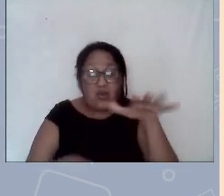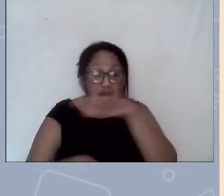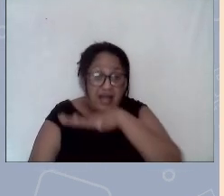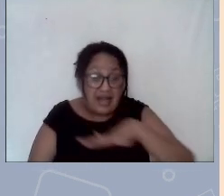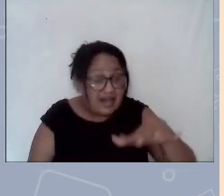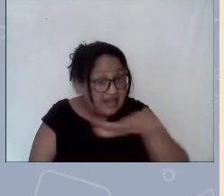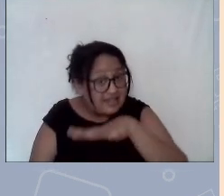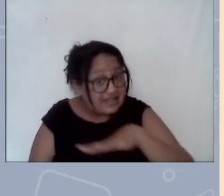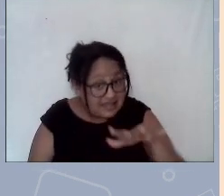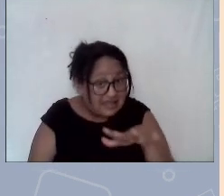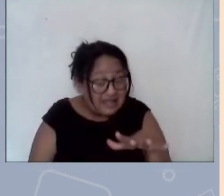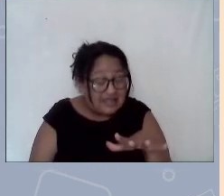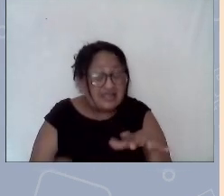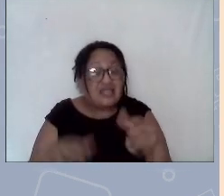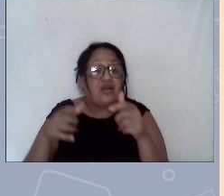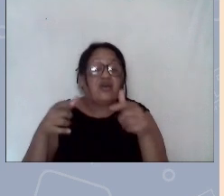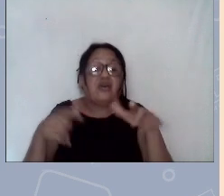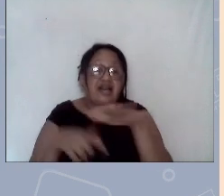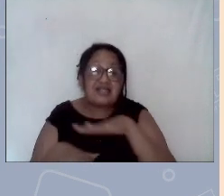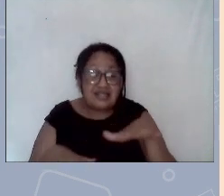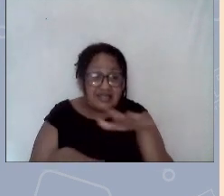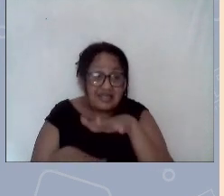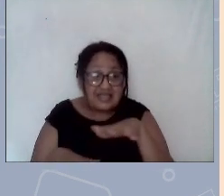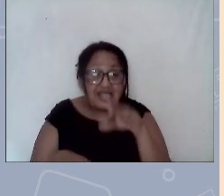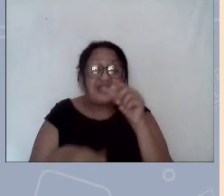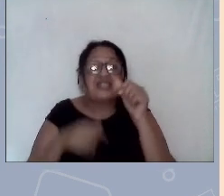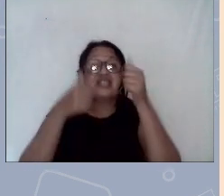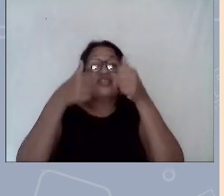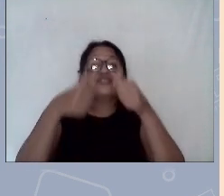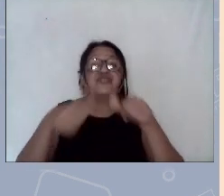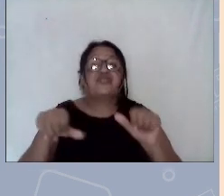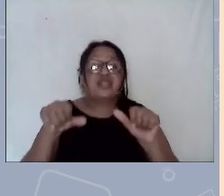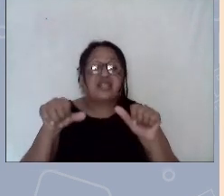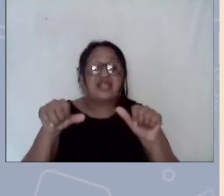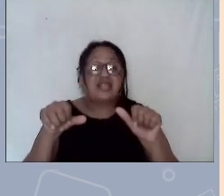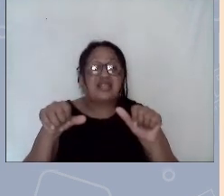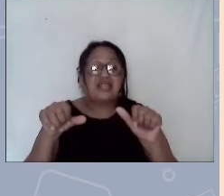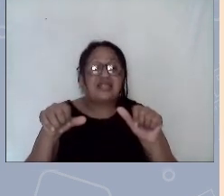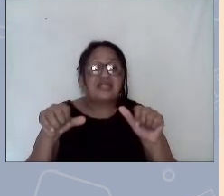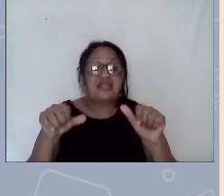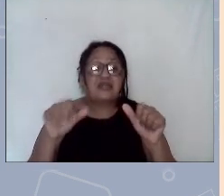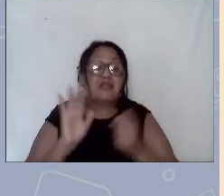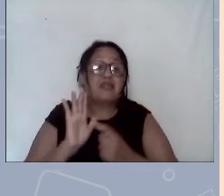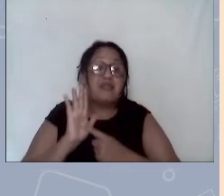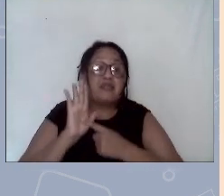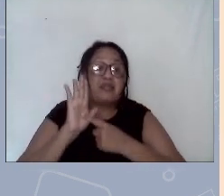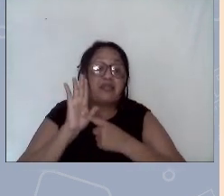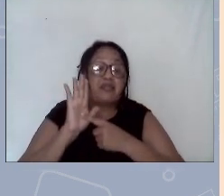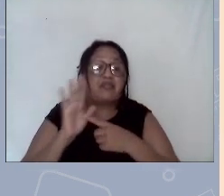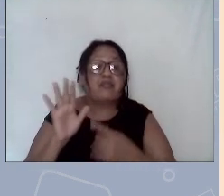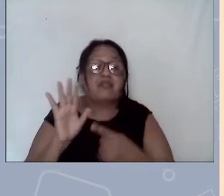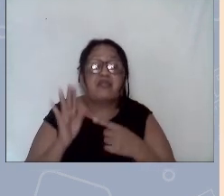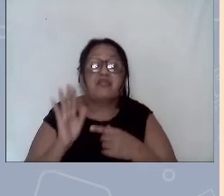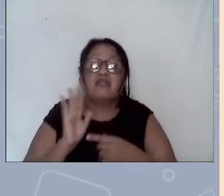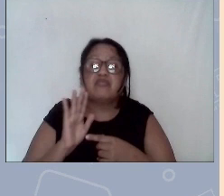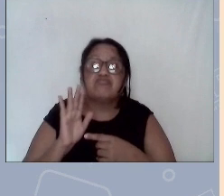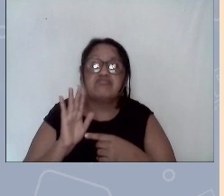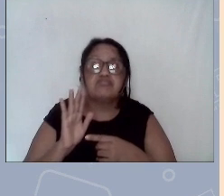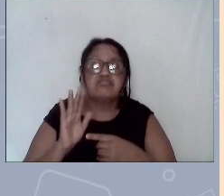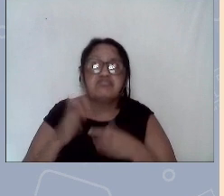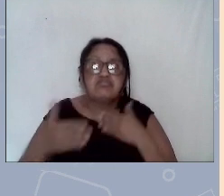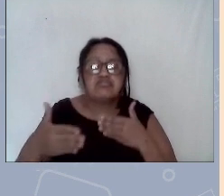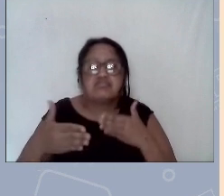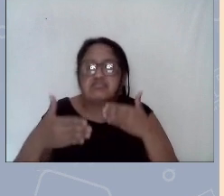de deposição que fica imediatamente próximo a uma região de